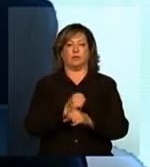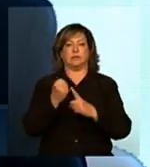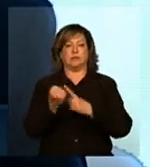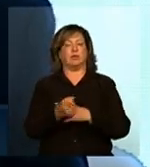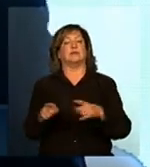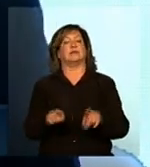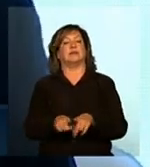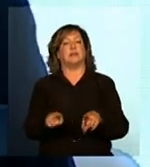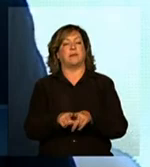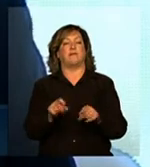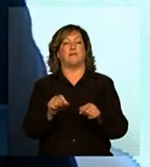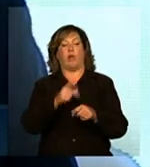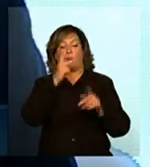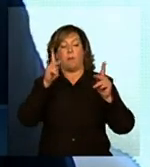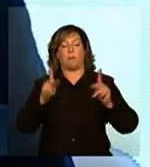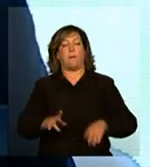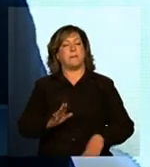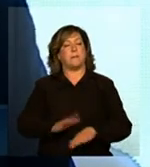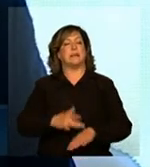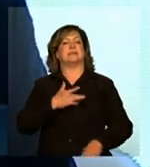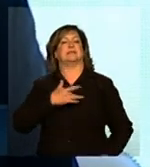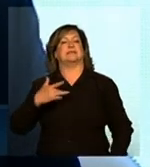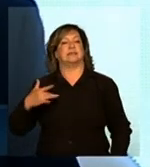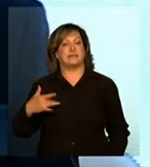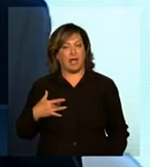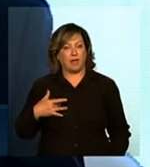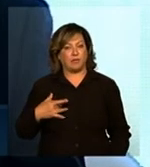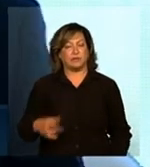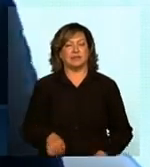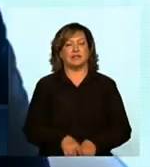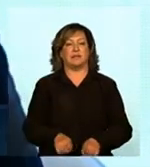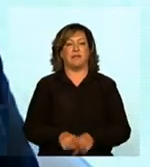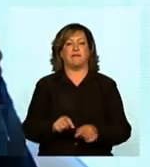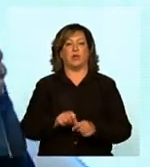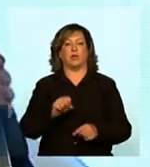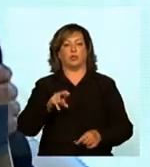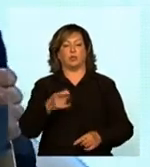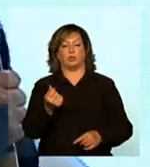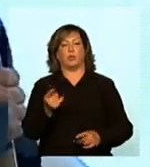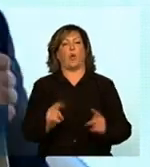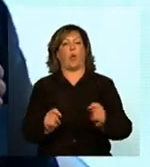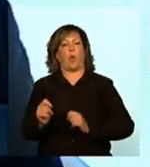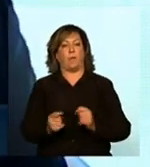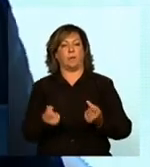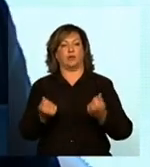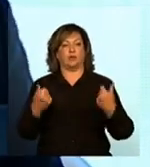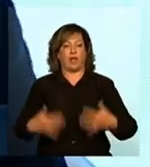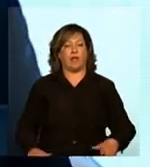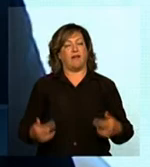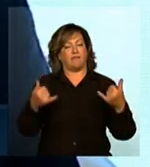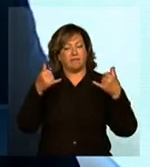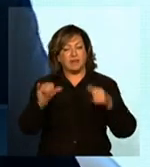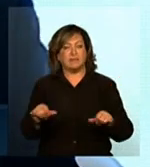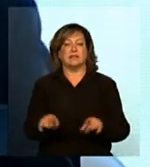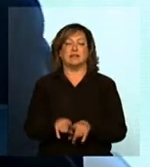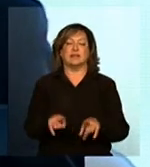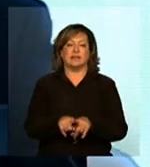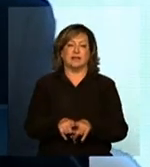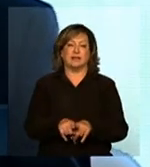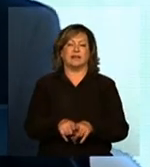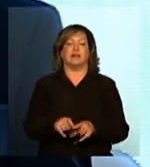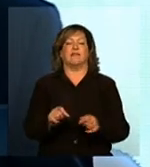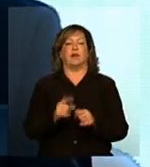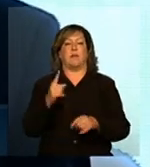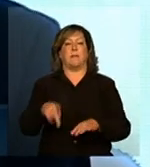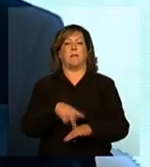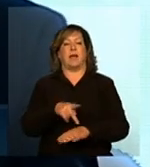estar constituindo uma população mais saudável, fazendo com que o SUS economize recursos e, portanto, construindo um país,